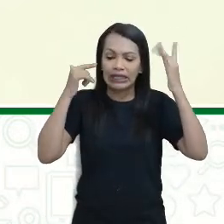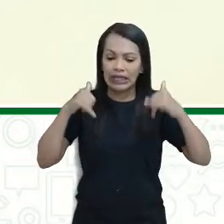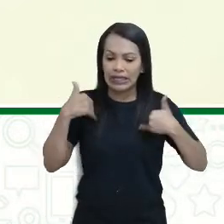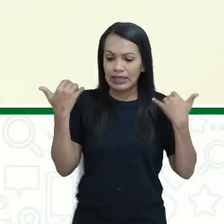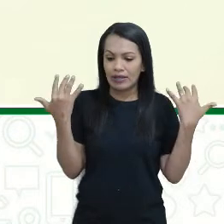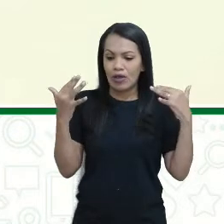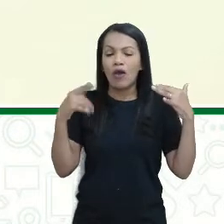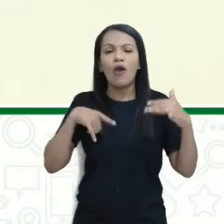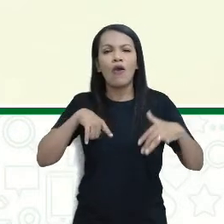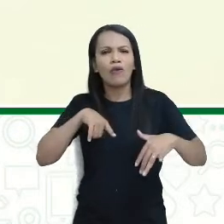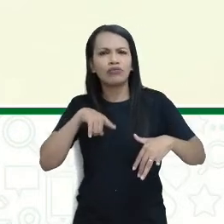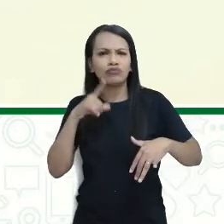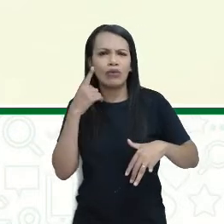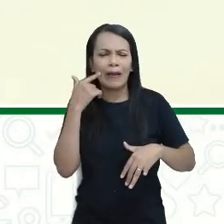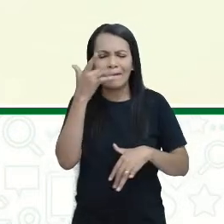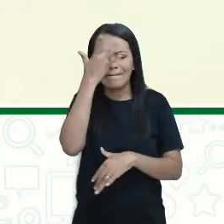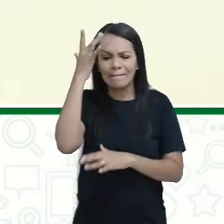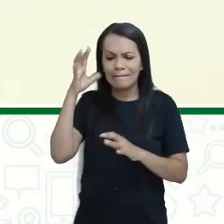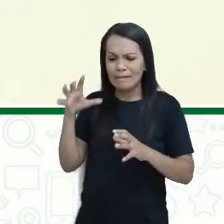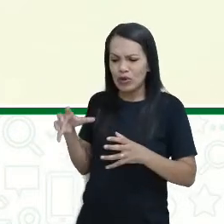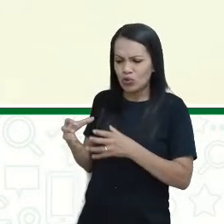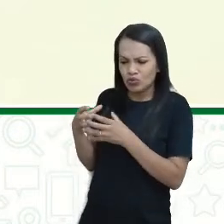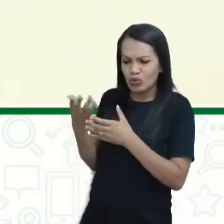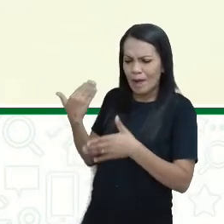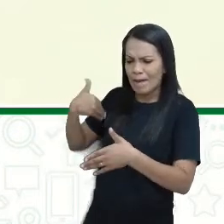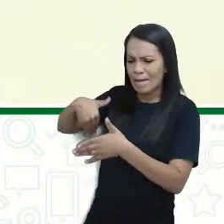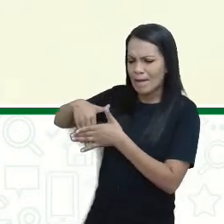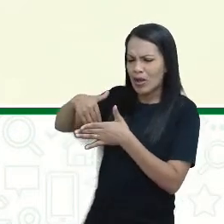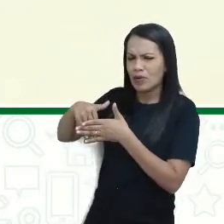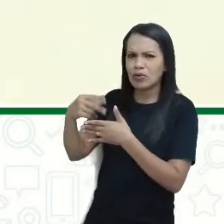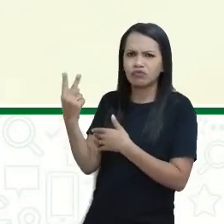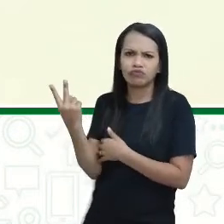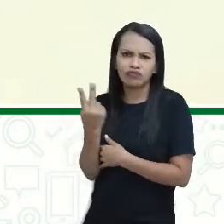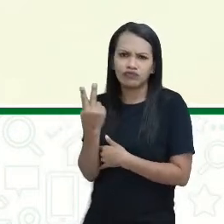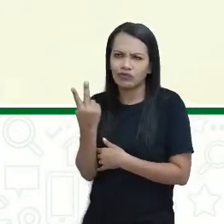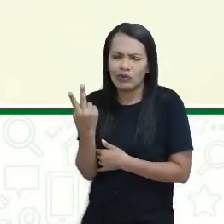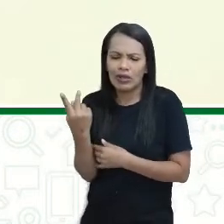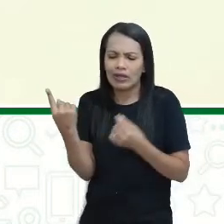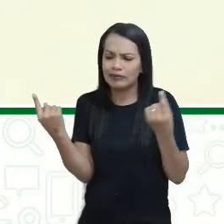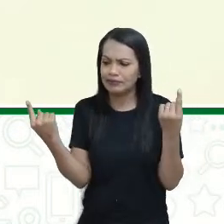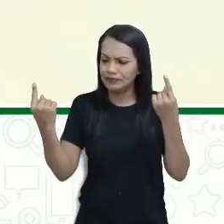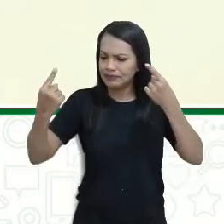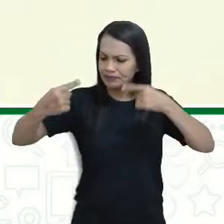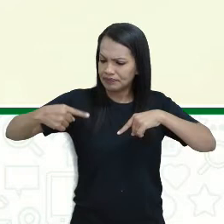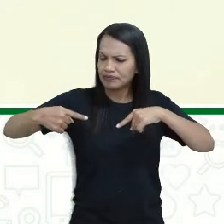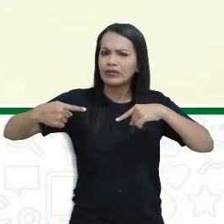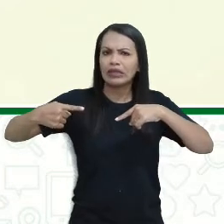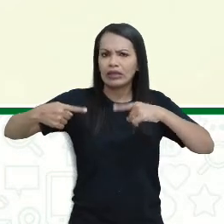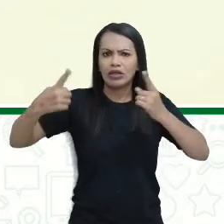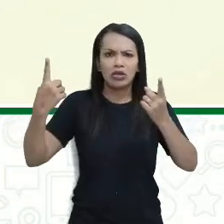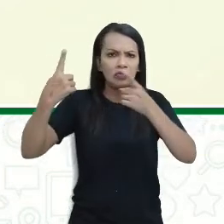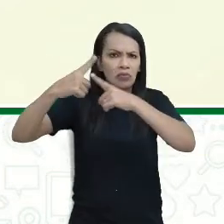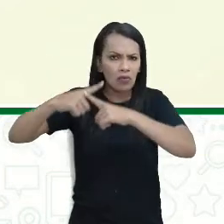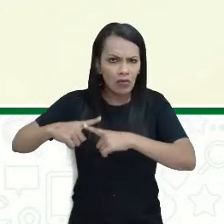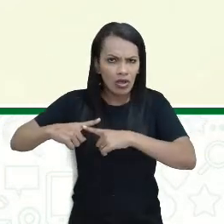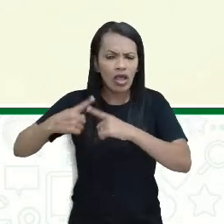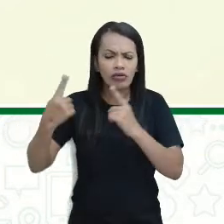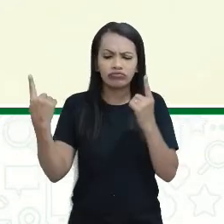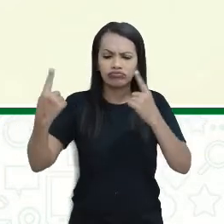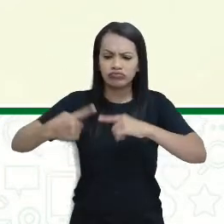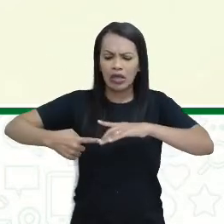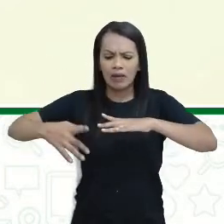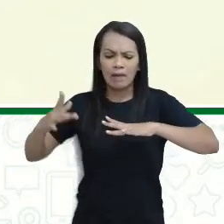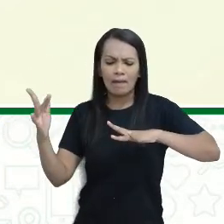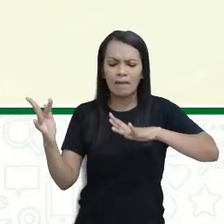Quando um time está jogando, duas equipes estão jogando, dois times estão concorrendo, o ponto máximo é